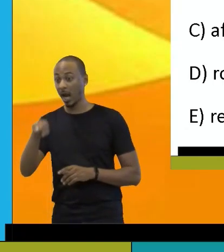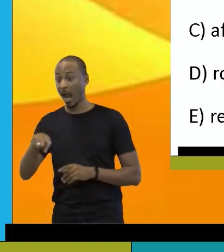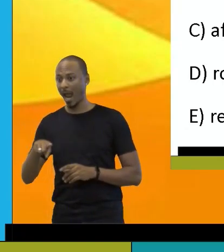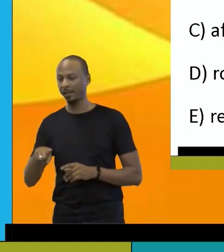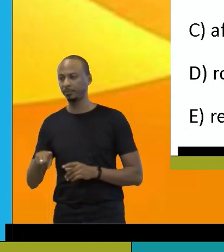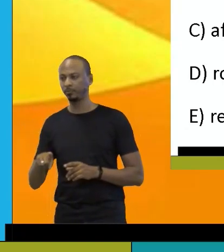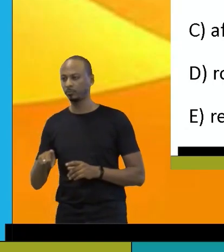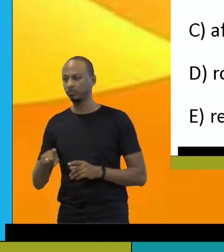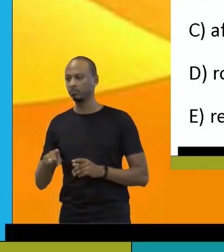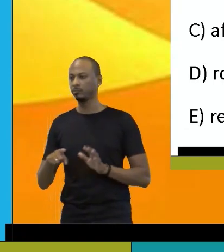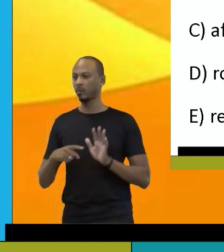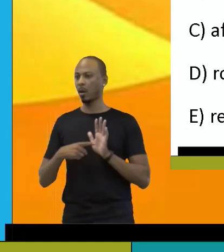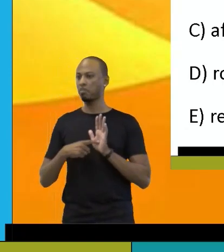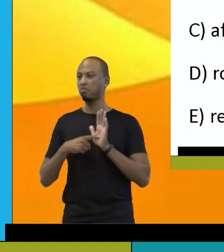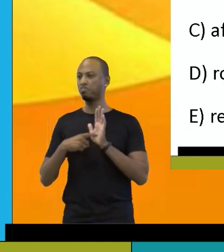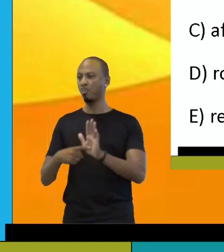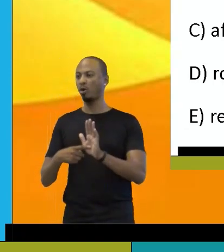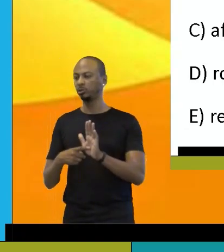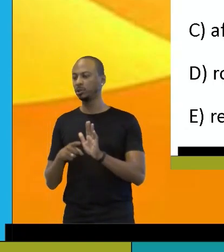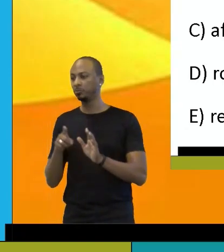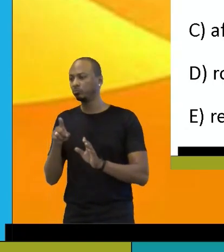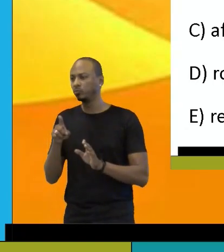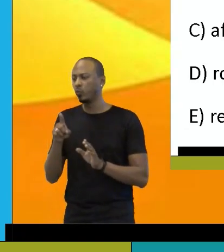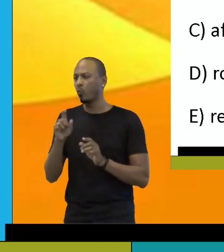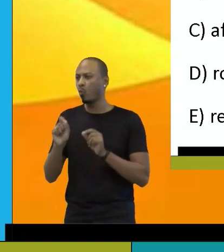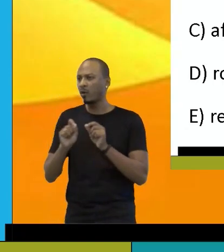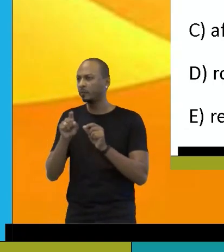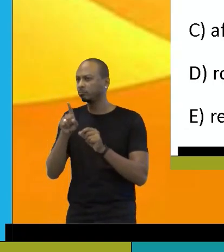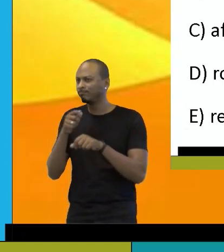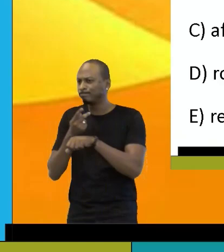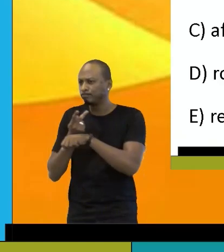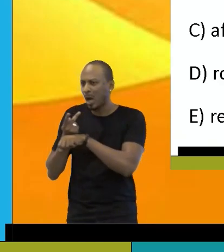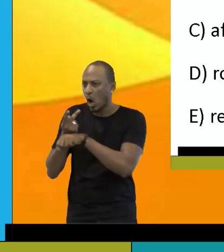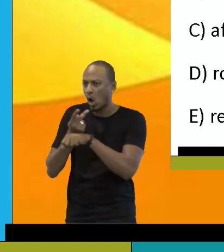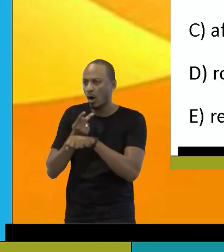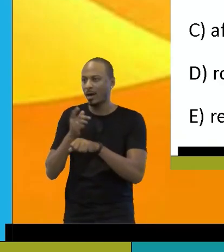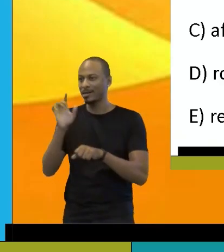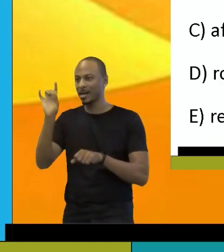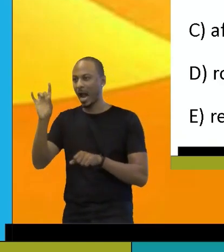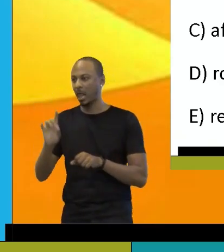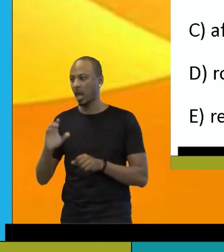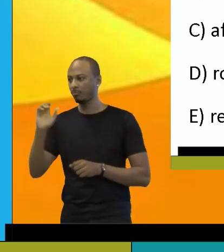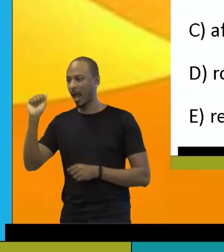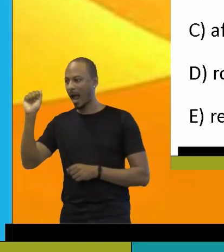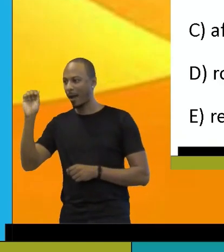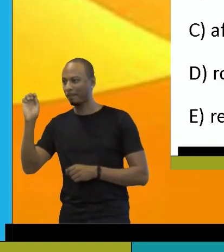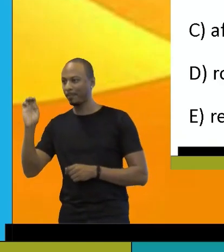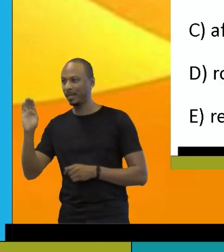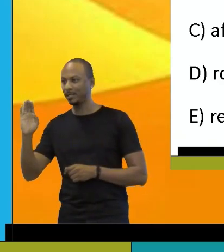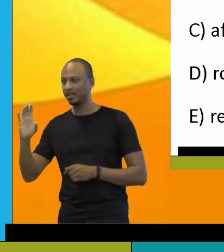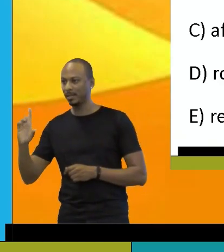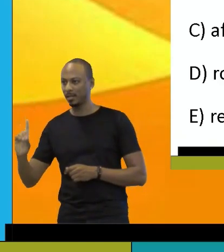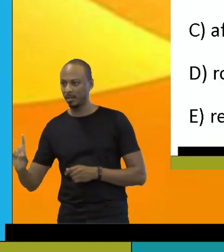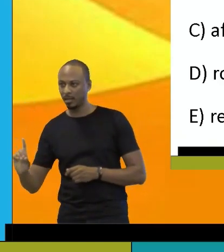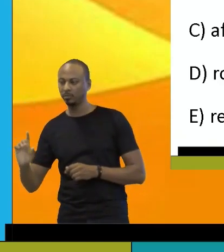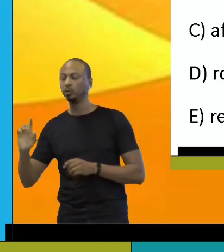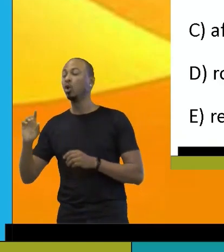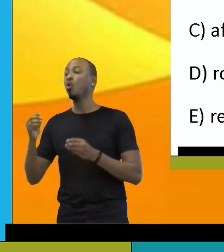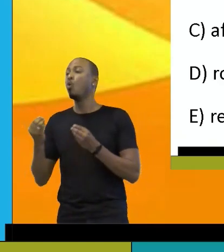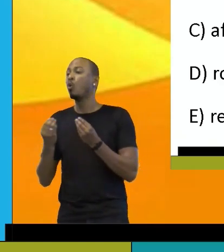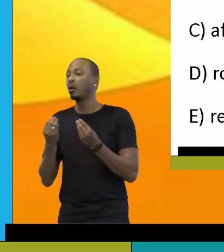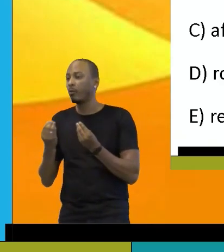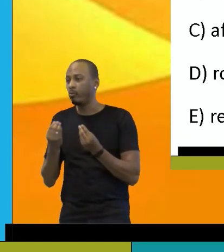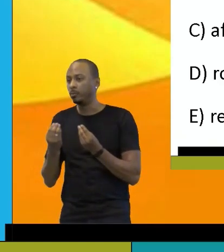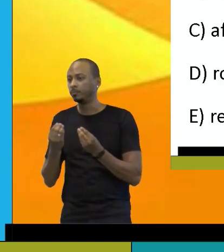do que você deve buscar nos itens. Olha o comando aqui, no trecho citado, esse é o comando, tá?